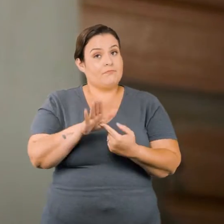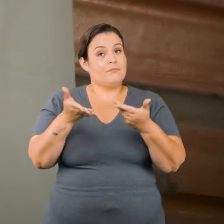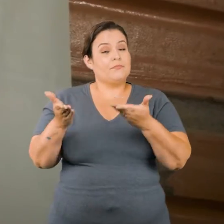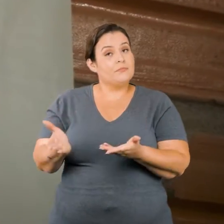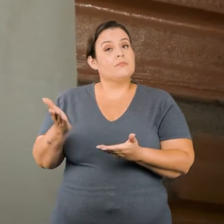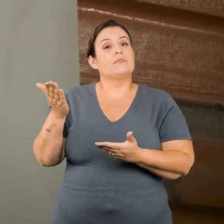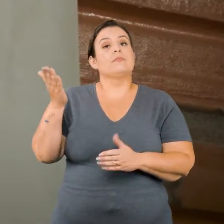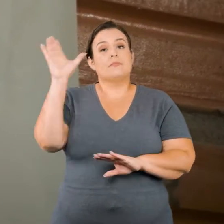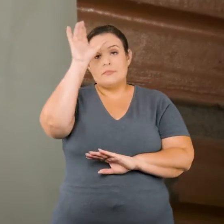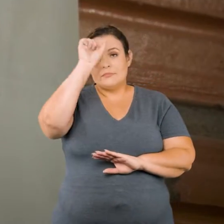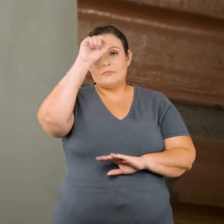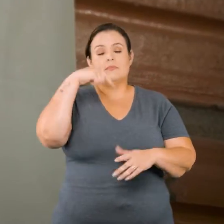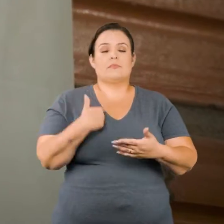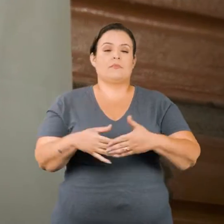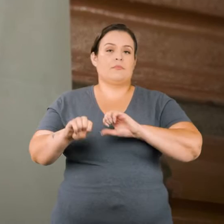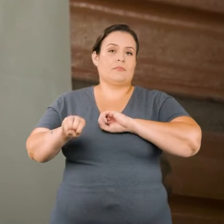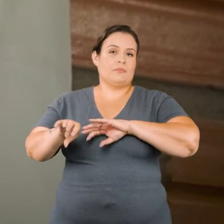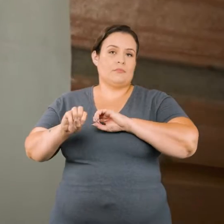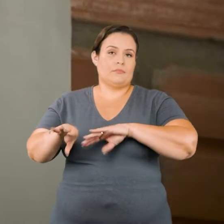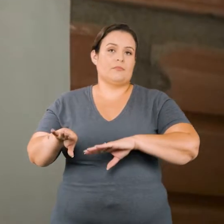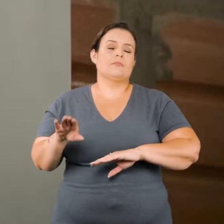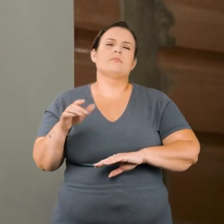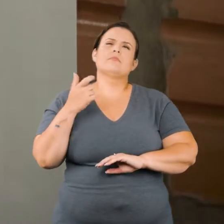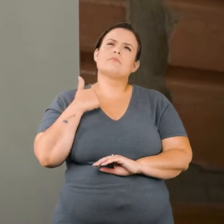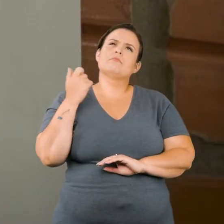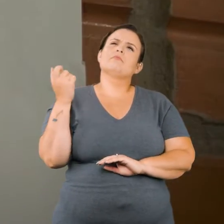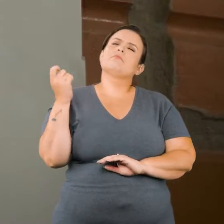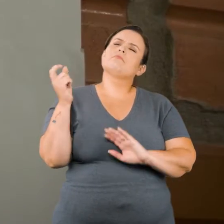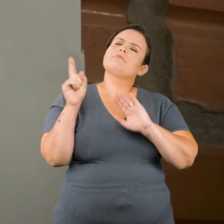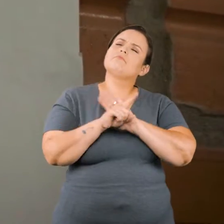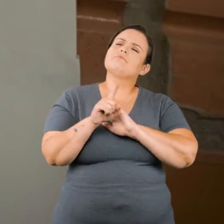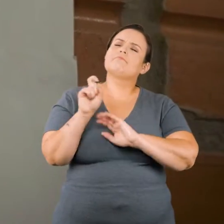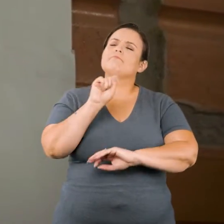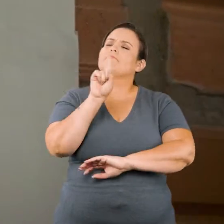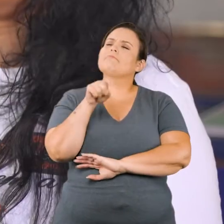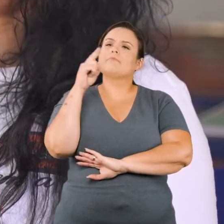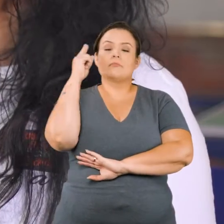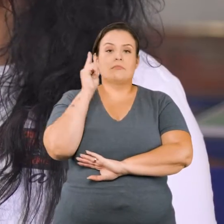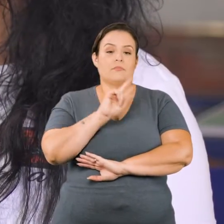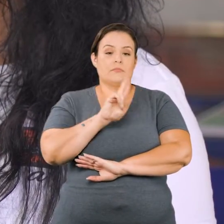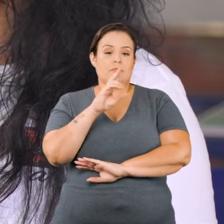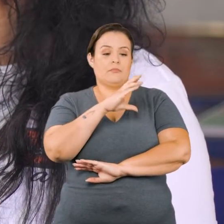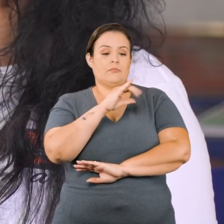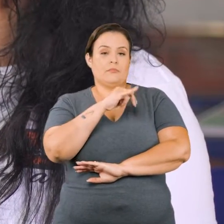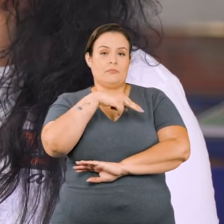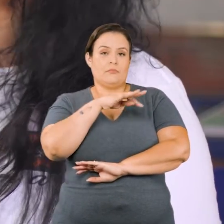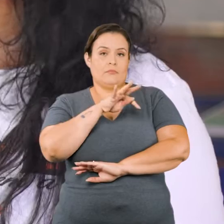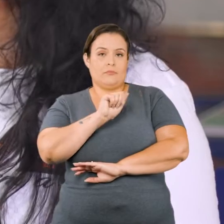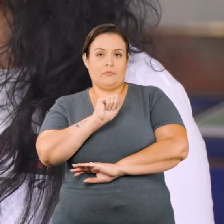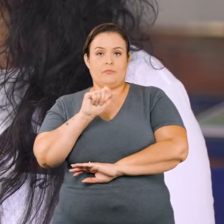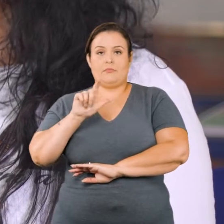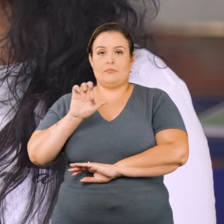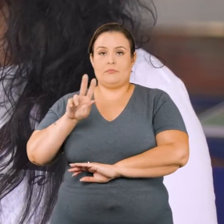língua portuguesa é mostrada para eles. E aí eu dando aula, aí veio uma indagação sobre o nome. Keila da Silva, professora